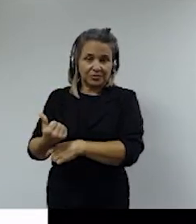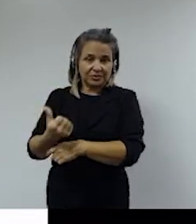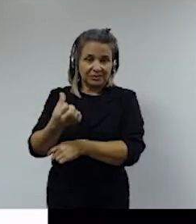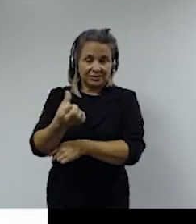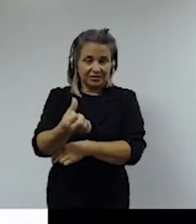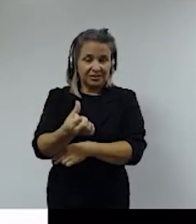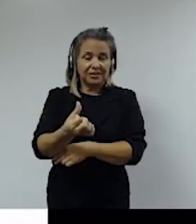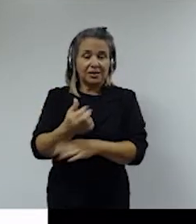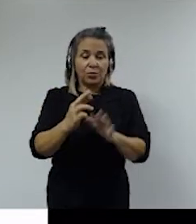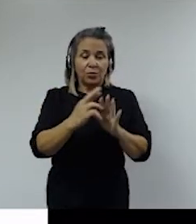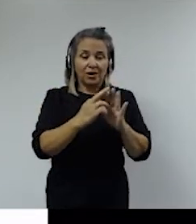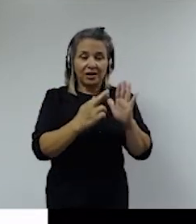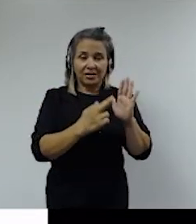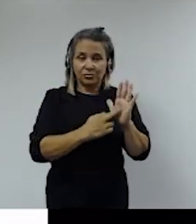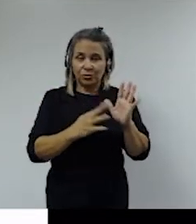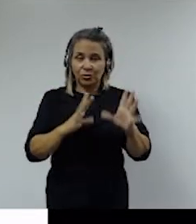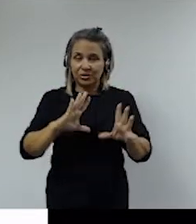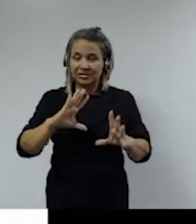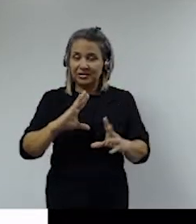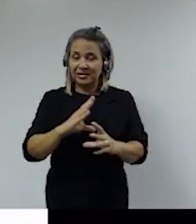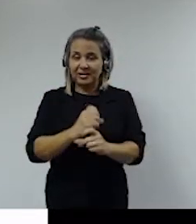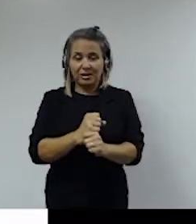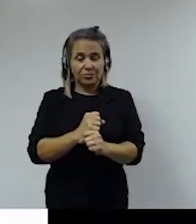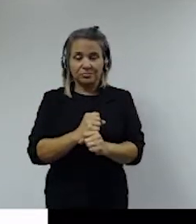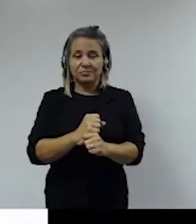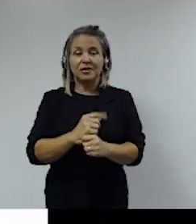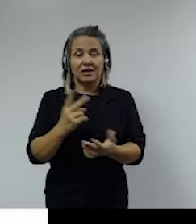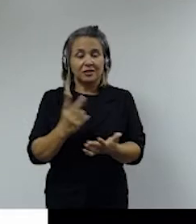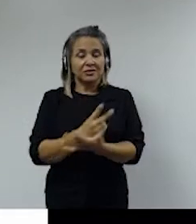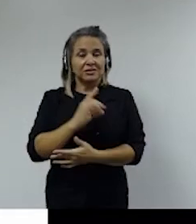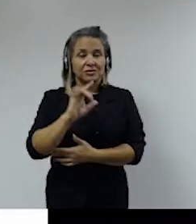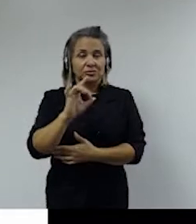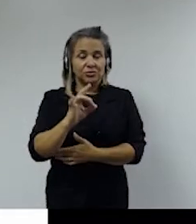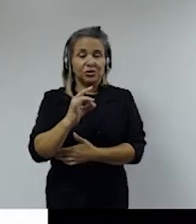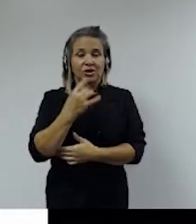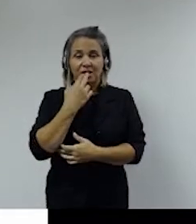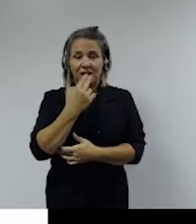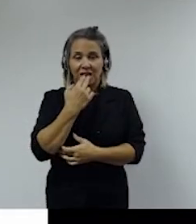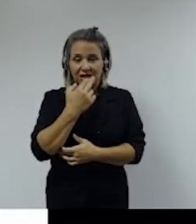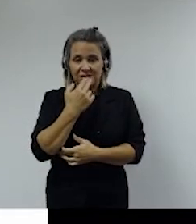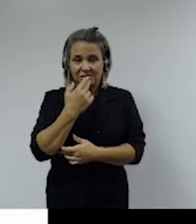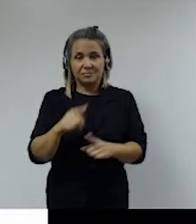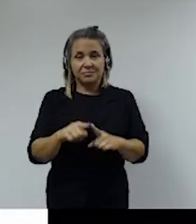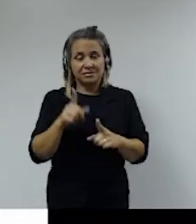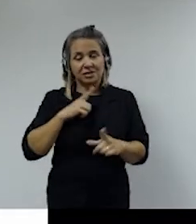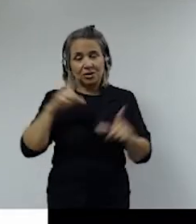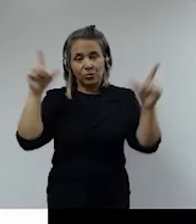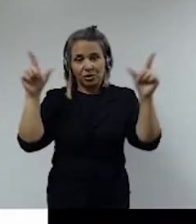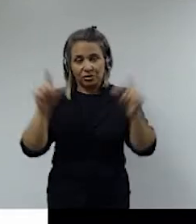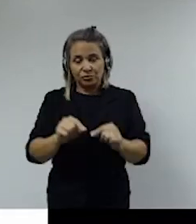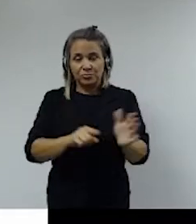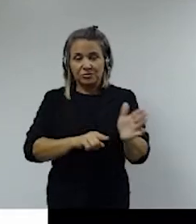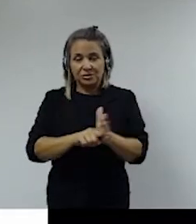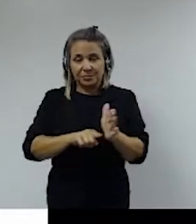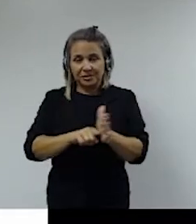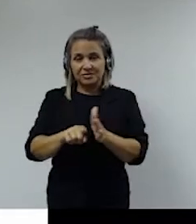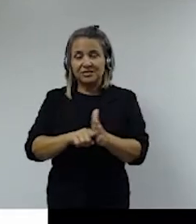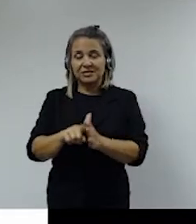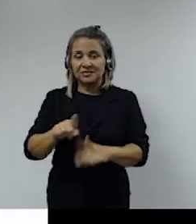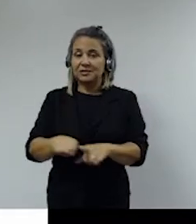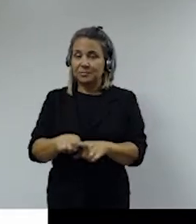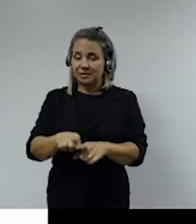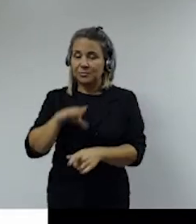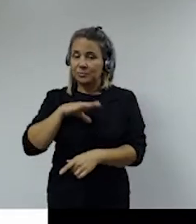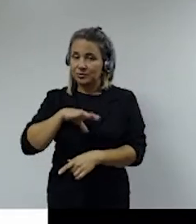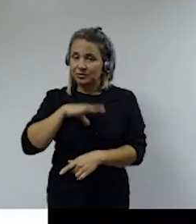relatório integral, o resultado integral da pesquisa, ele só está disponível, infelizmente, em inglês, mas a gente tem um resumo da pesquisa disponível em